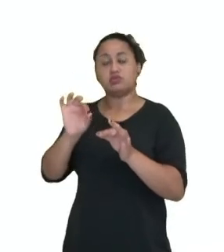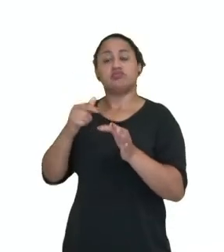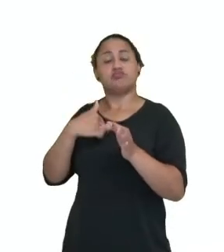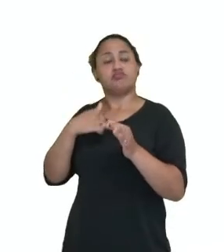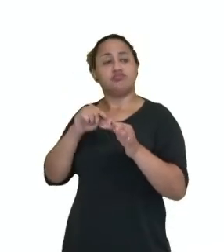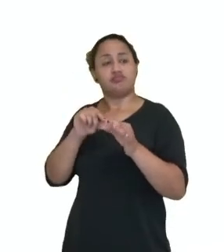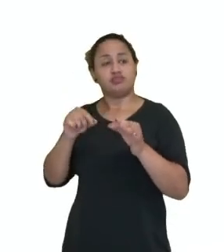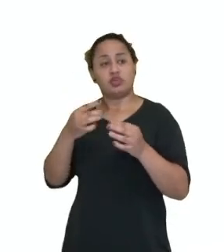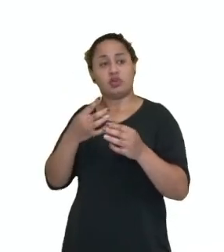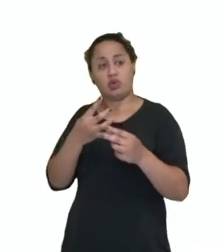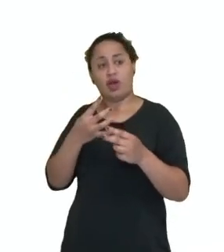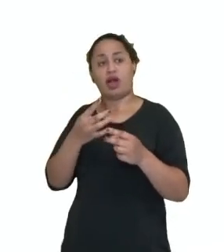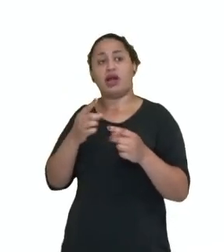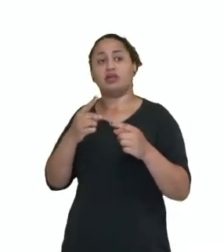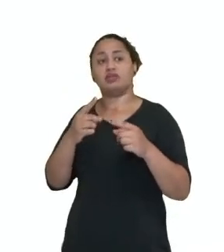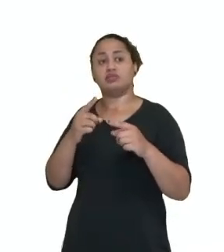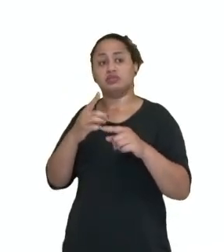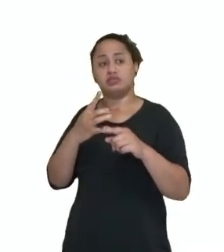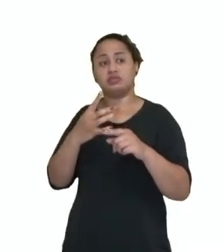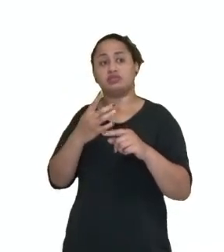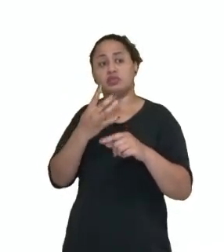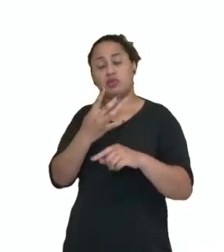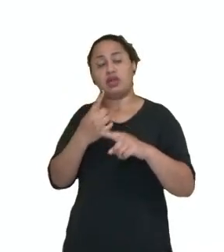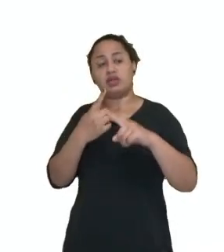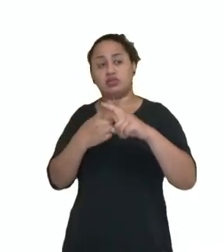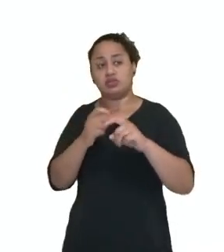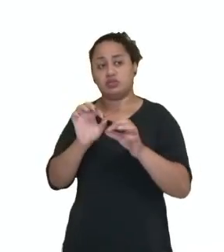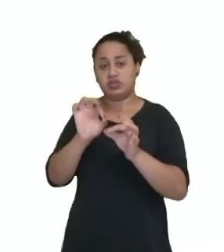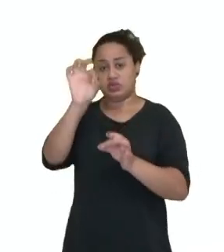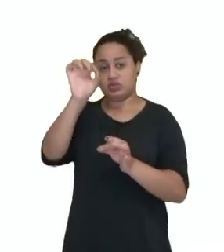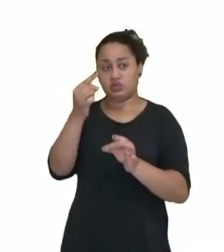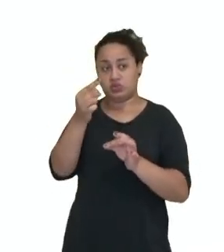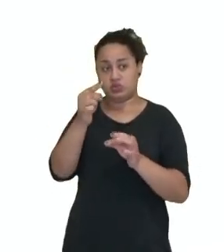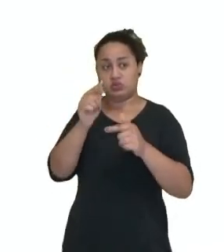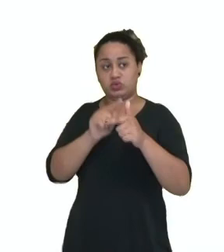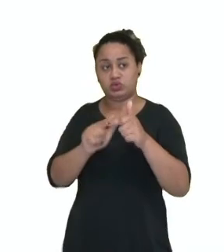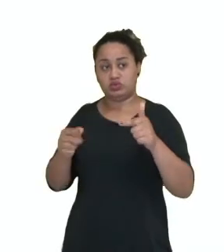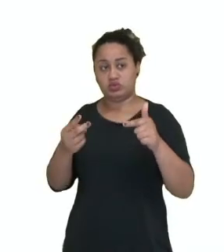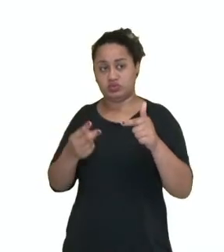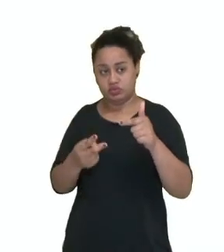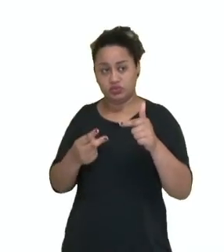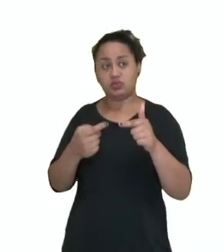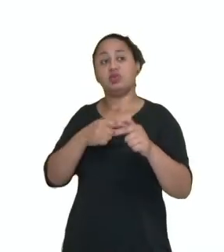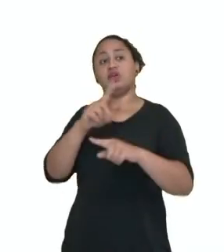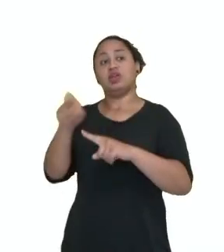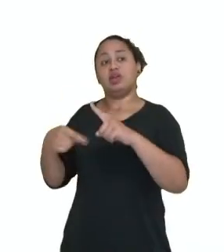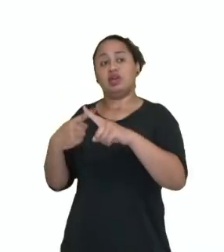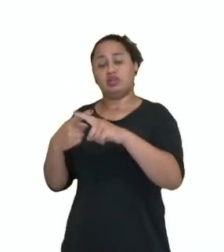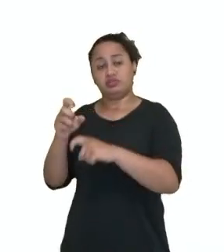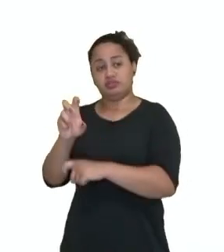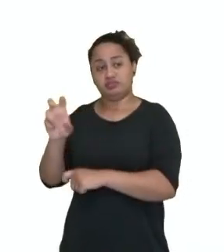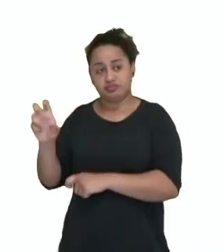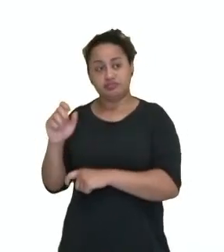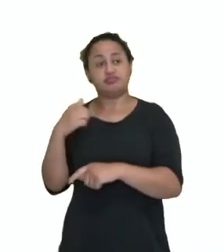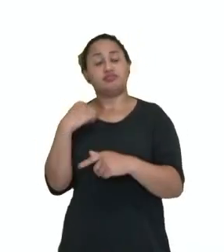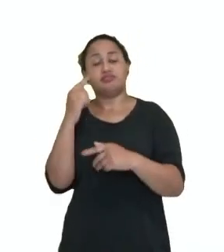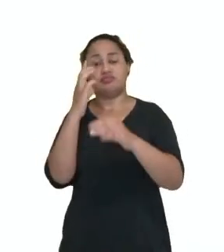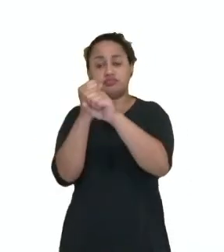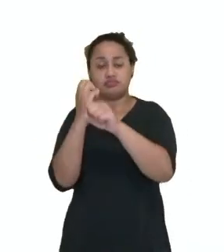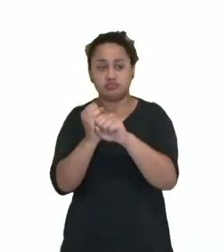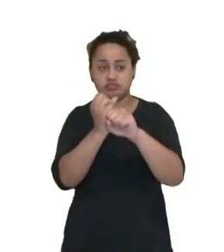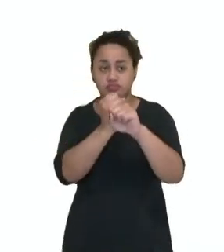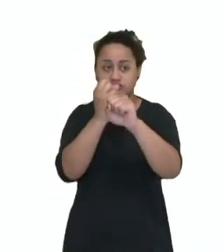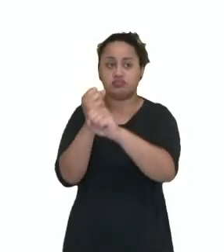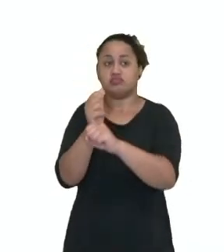lado. Então, a área da base de um triângulo é base vezes a altura dividido por 2. A base vale 4, a altura 1, dividido